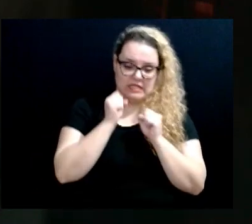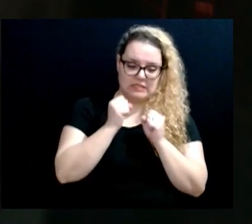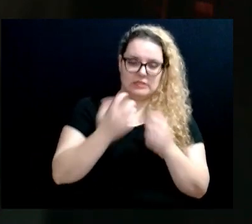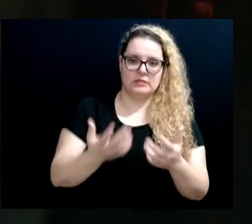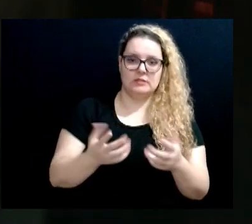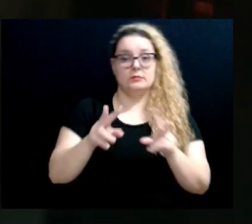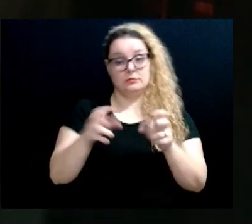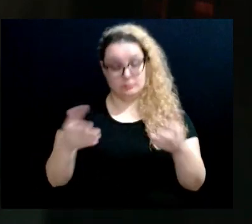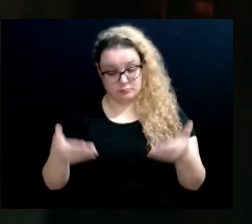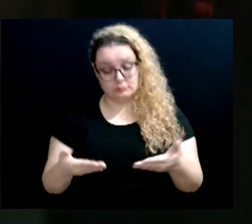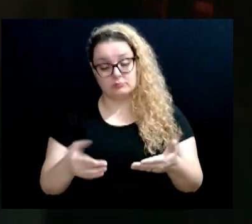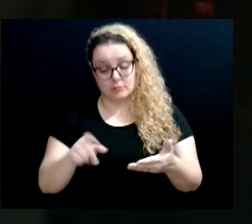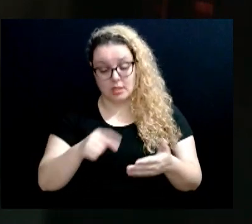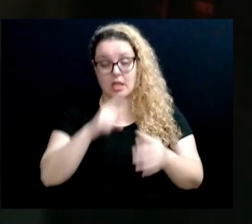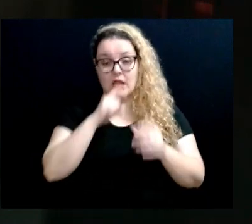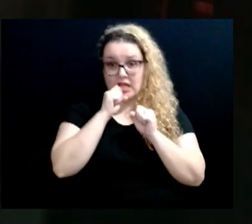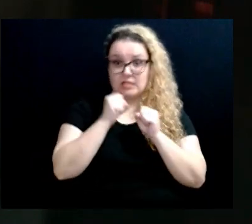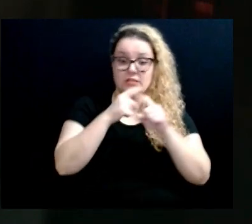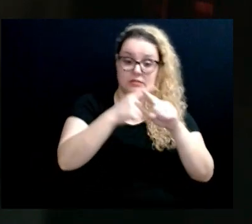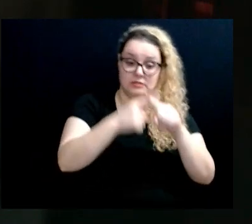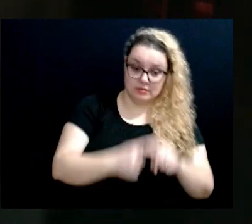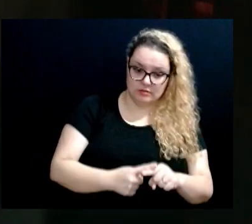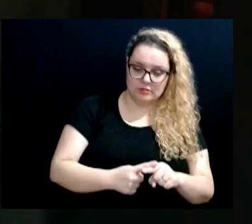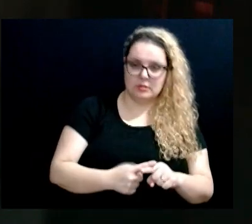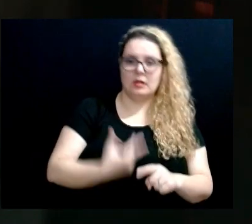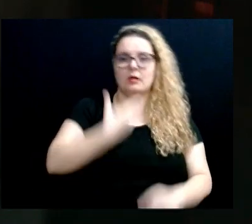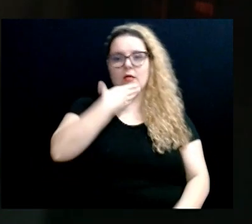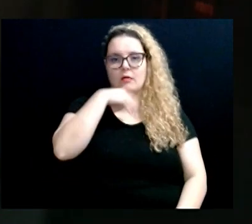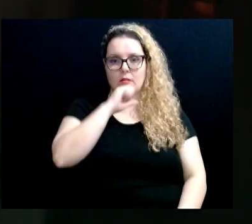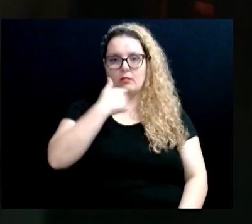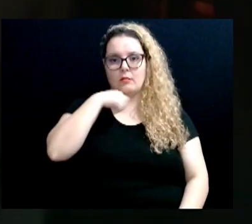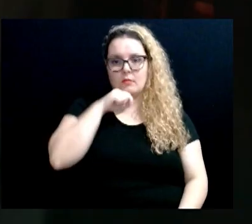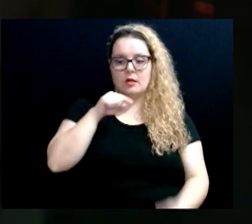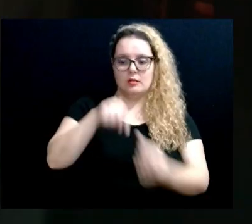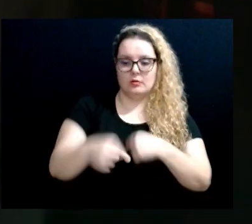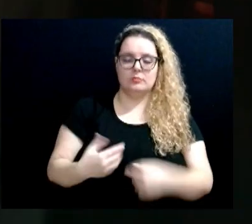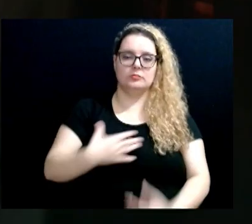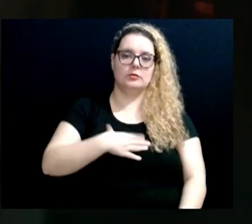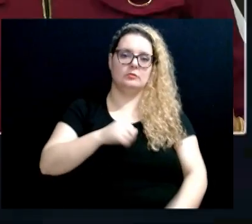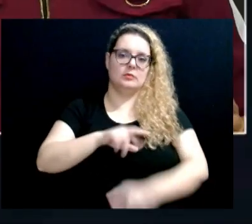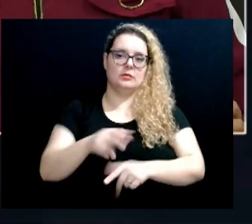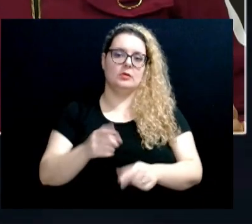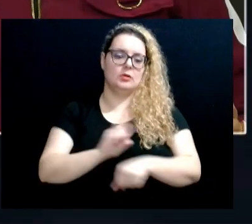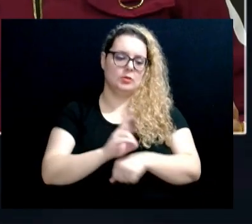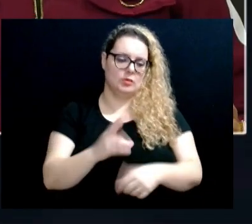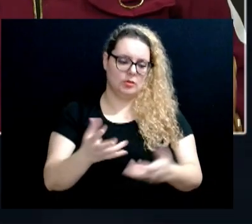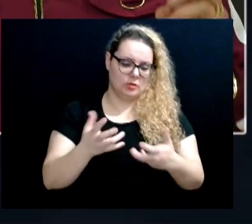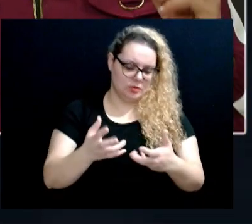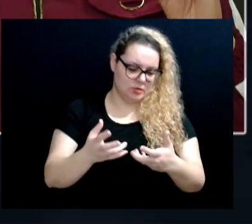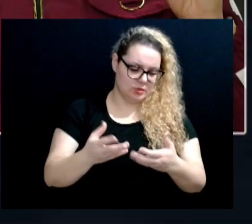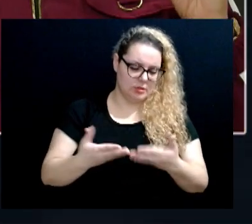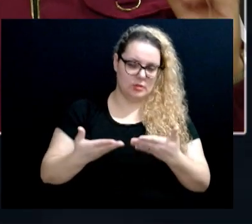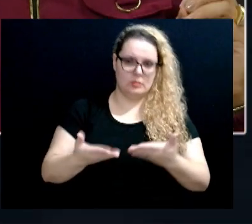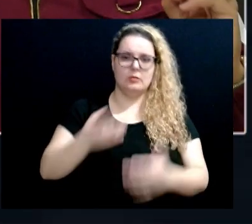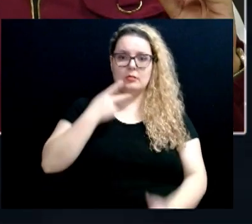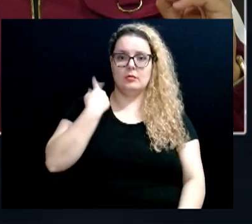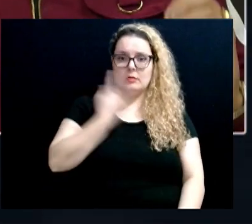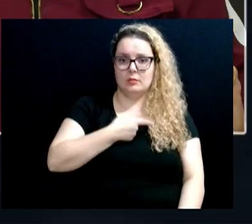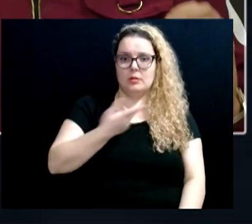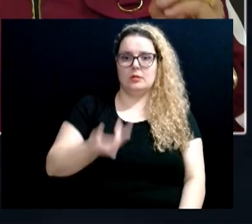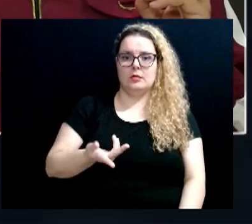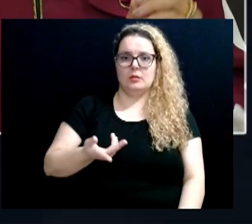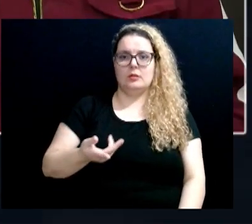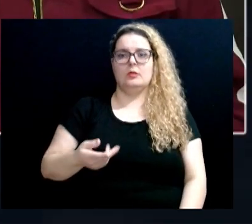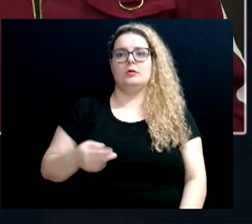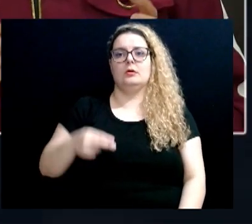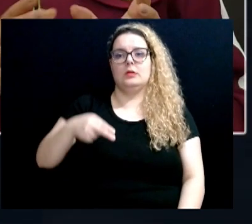inveja, é a competição entre pais e filhos. Agora, doutor, gostaria que o doutor trouxesse para a gente essa questão do